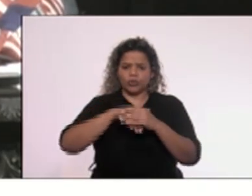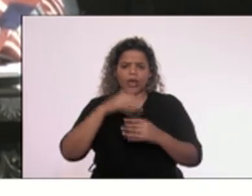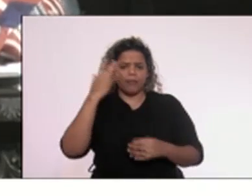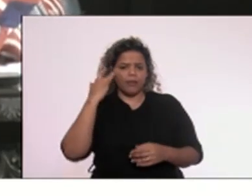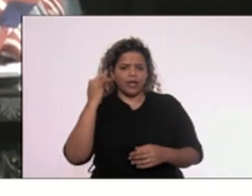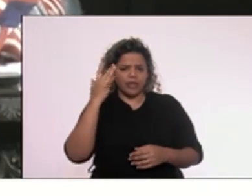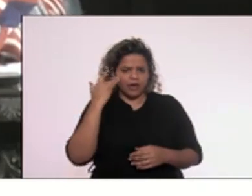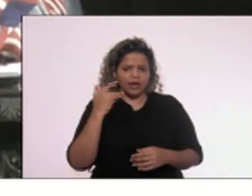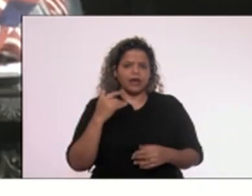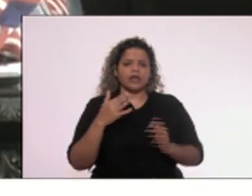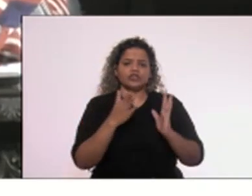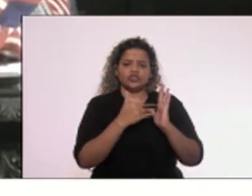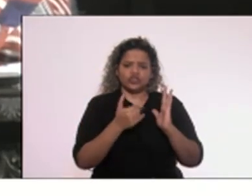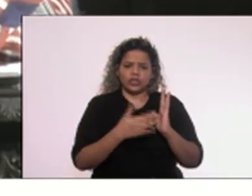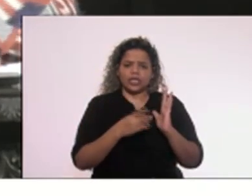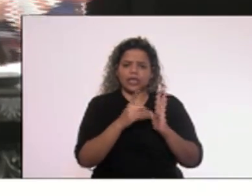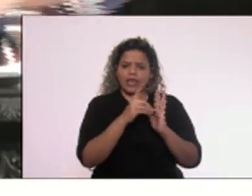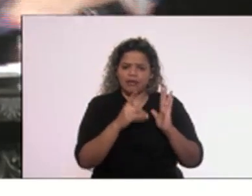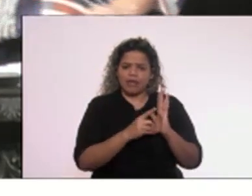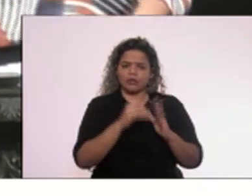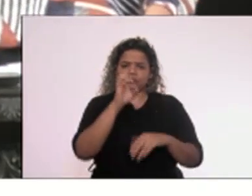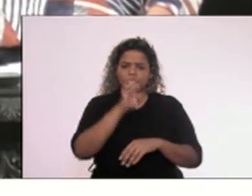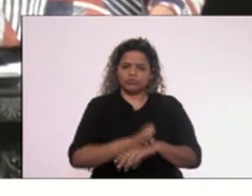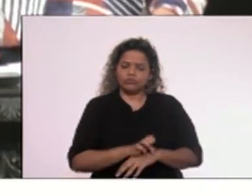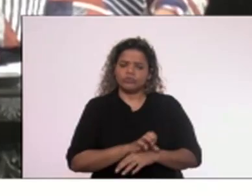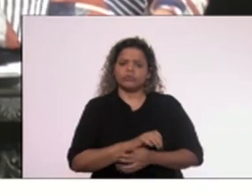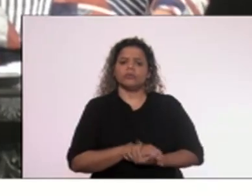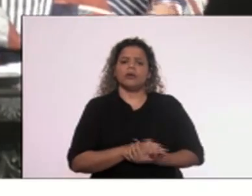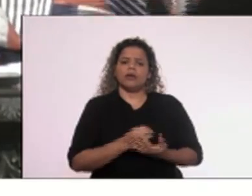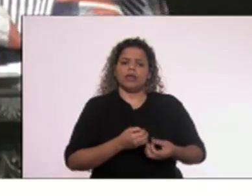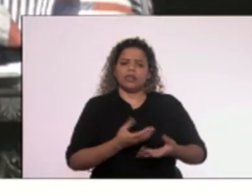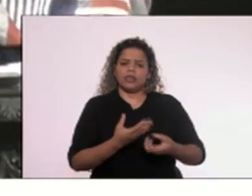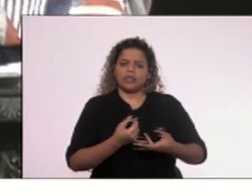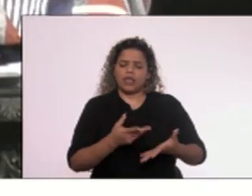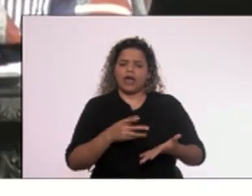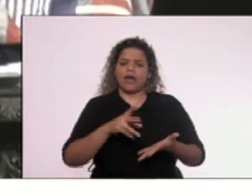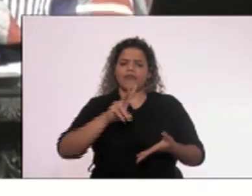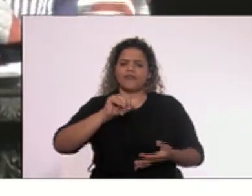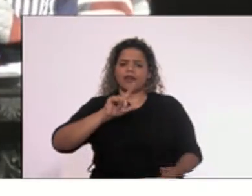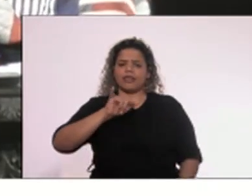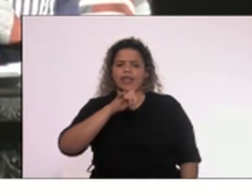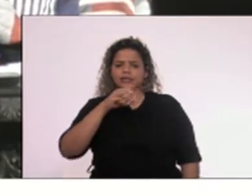que ratifica o disposto no decreto estadual, que dá validade